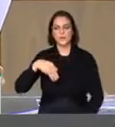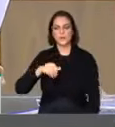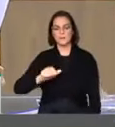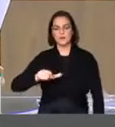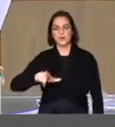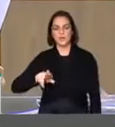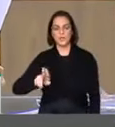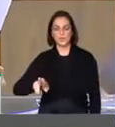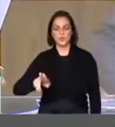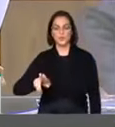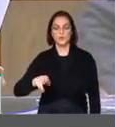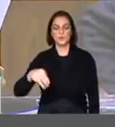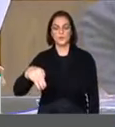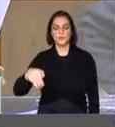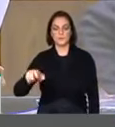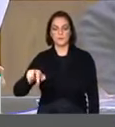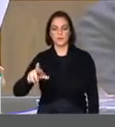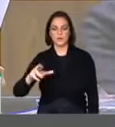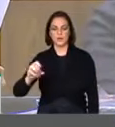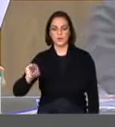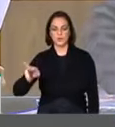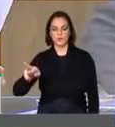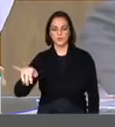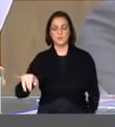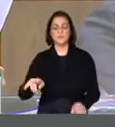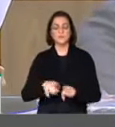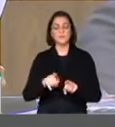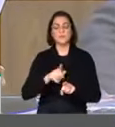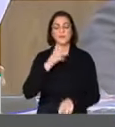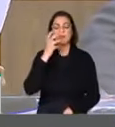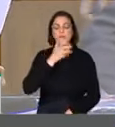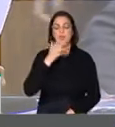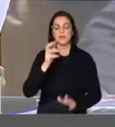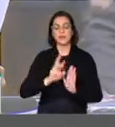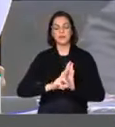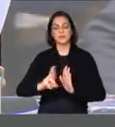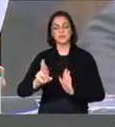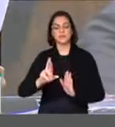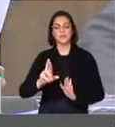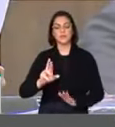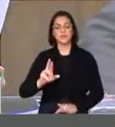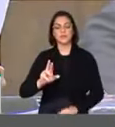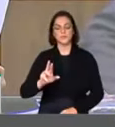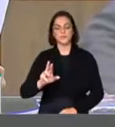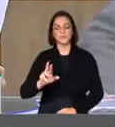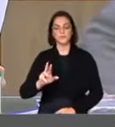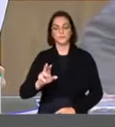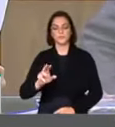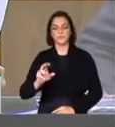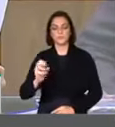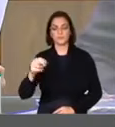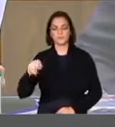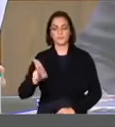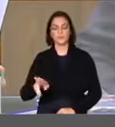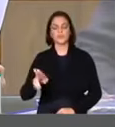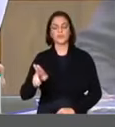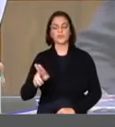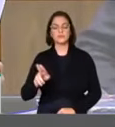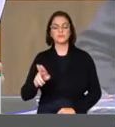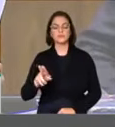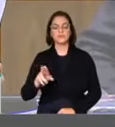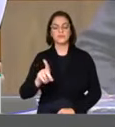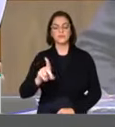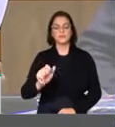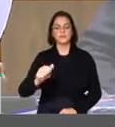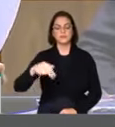Mercury e a cantora e embaixadora do Fundo das Nações Unidas para a Infância, Daniela